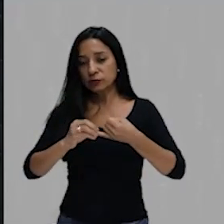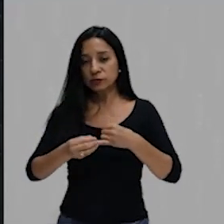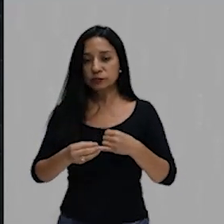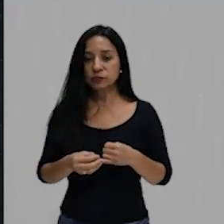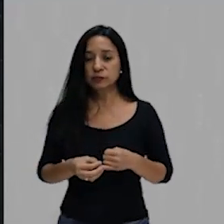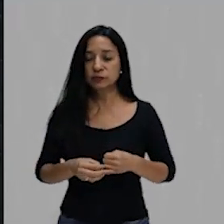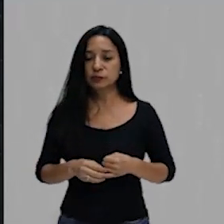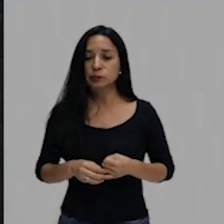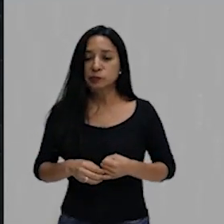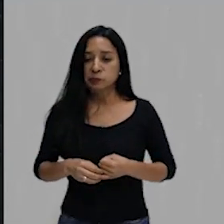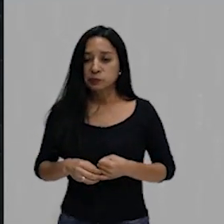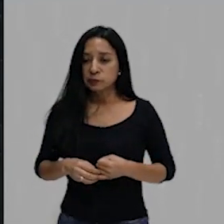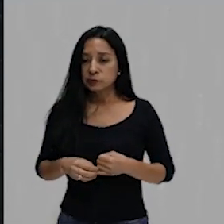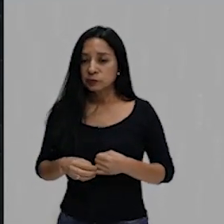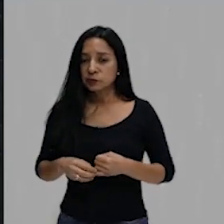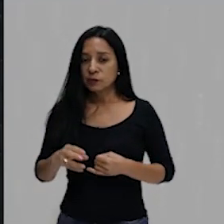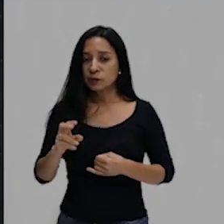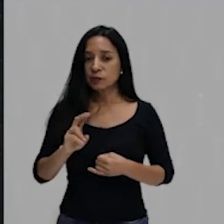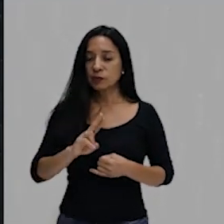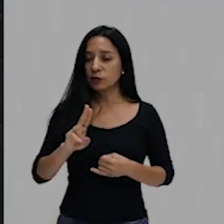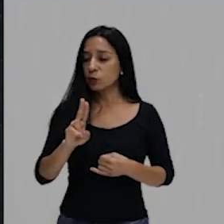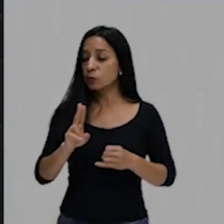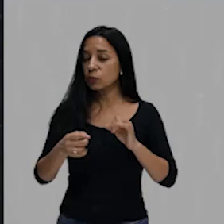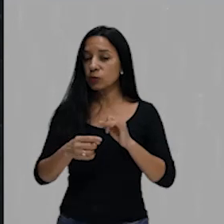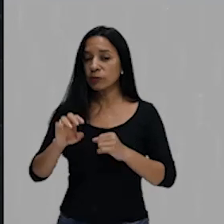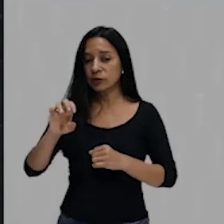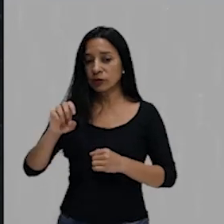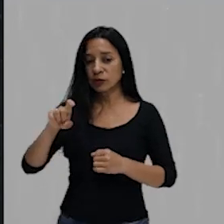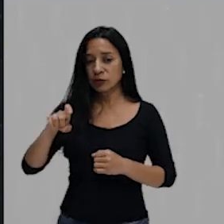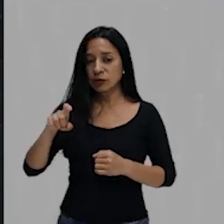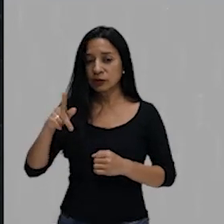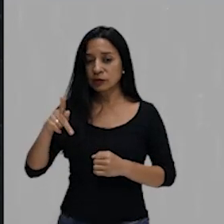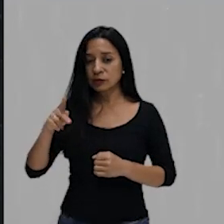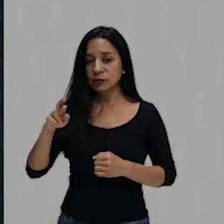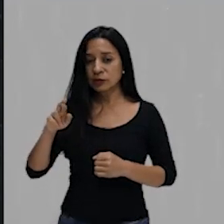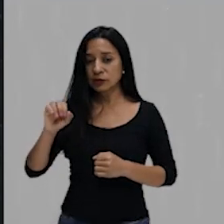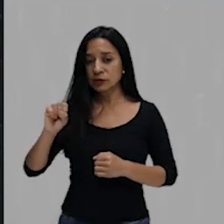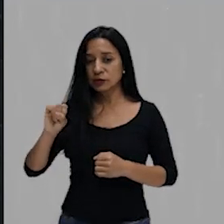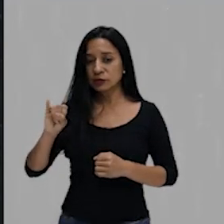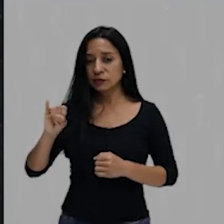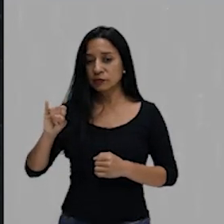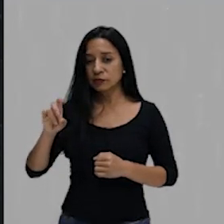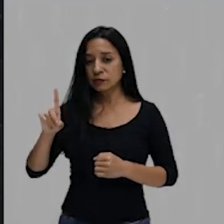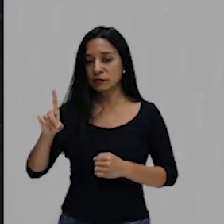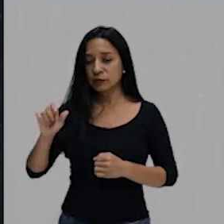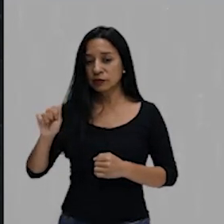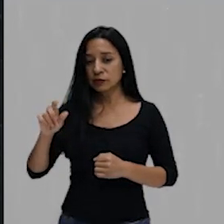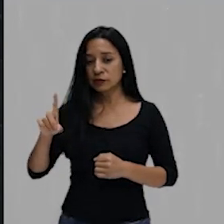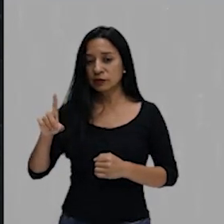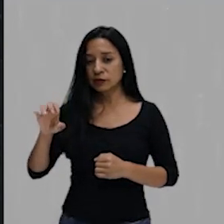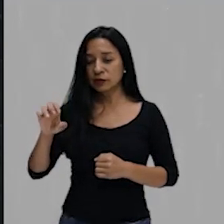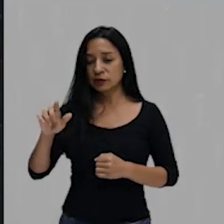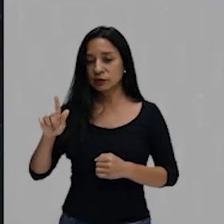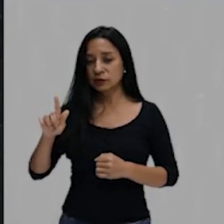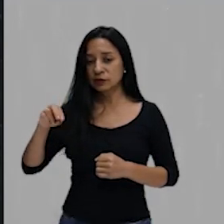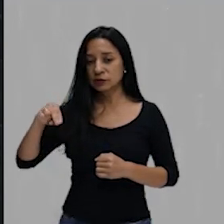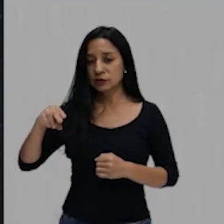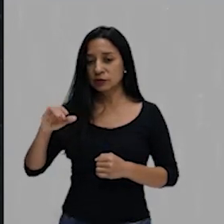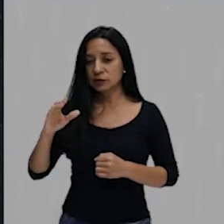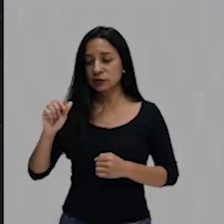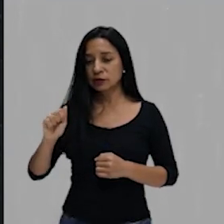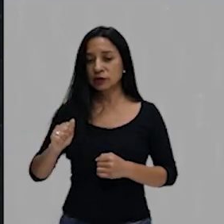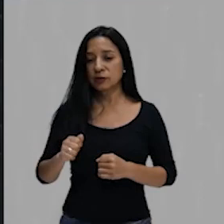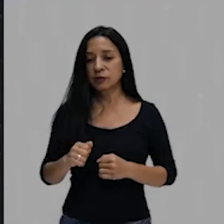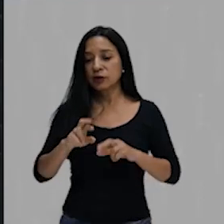expressividade gênica. Os portadores do alelo Lzão, eles diferem quanto ao padrão e à quantidade